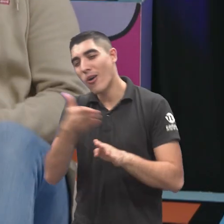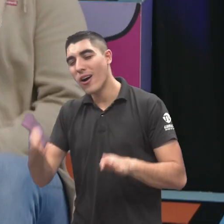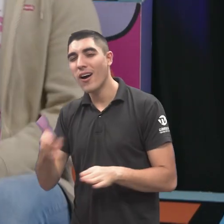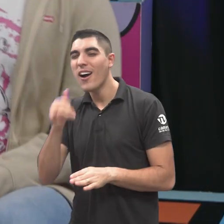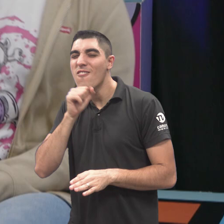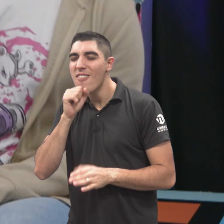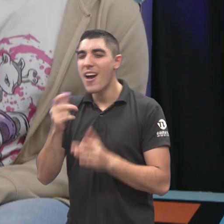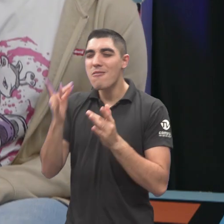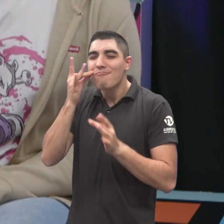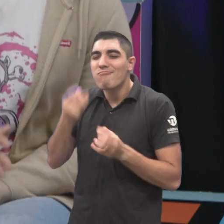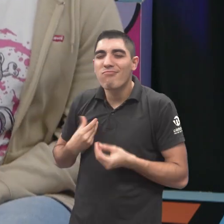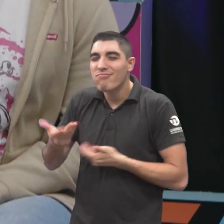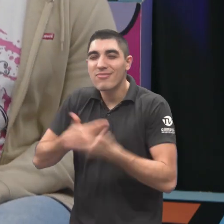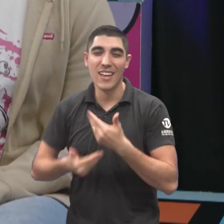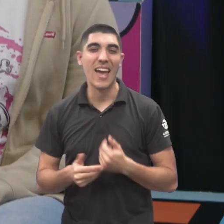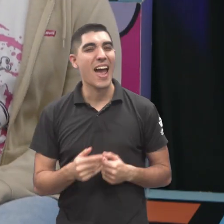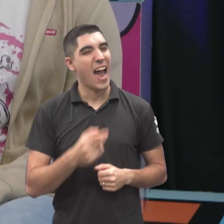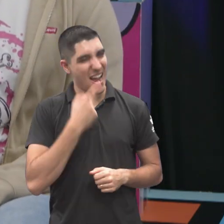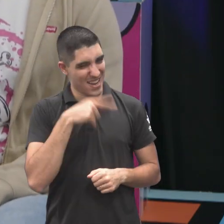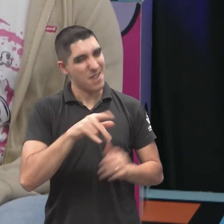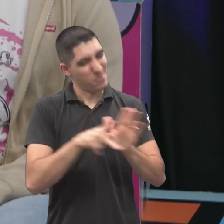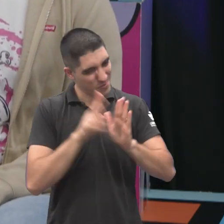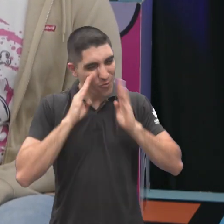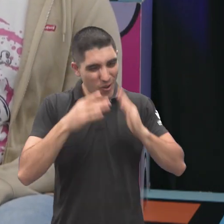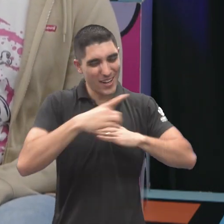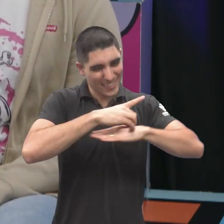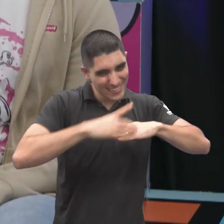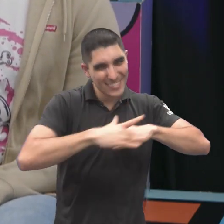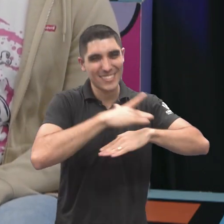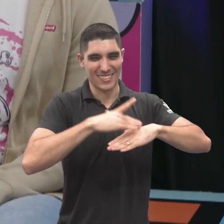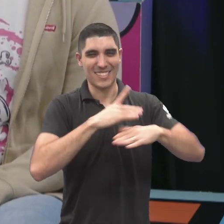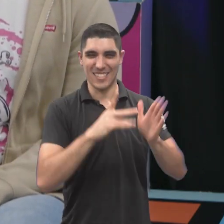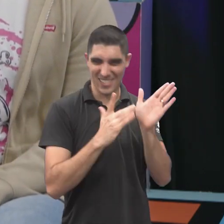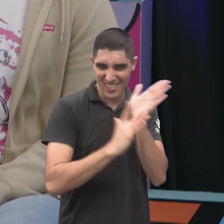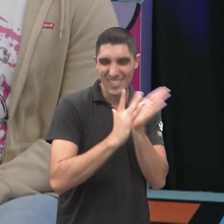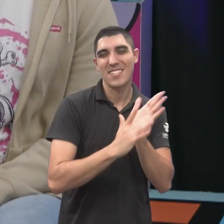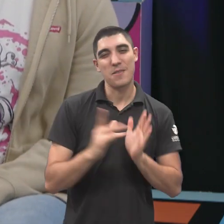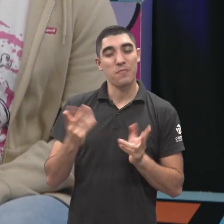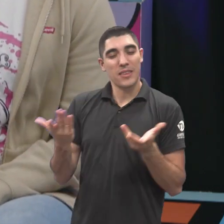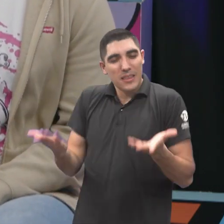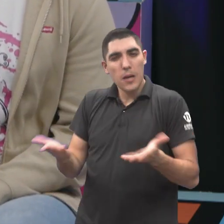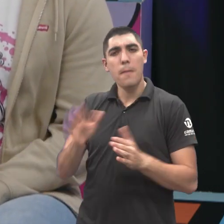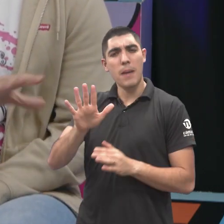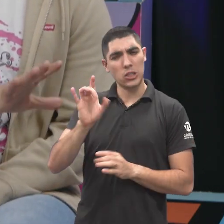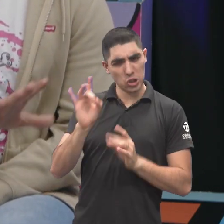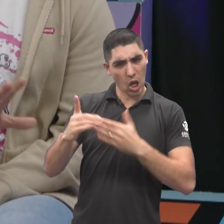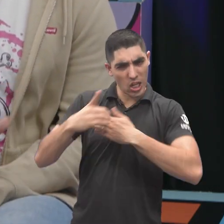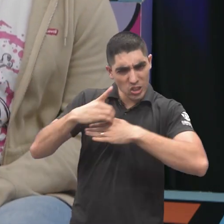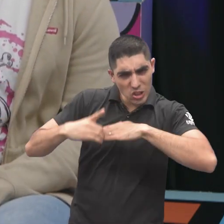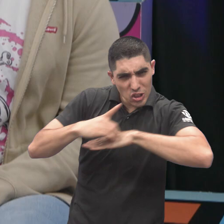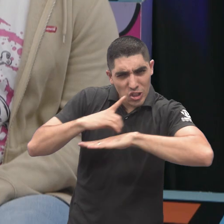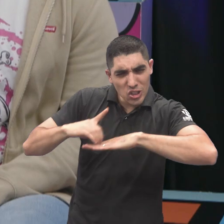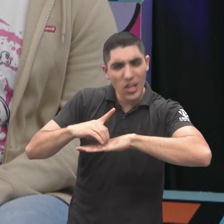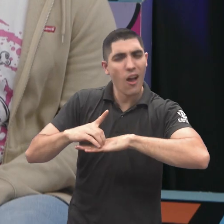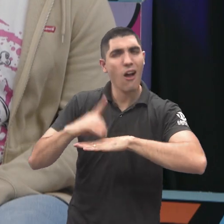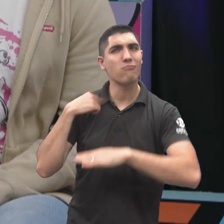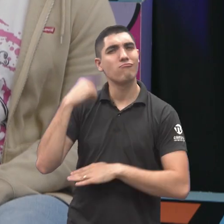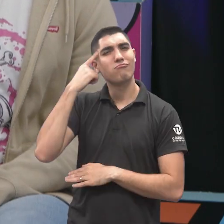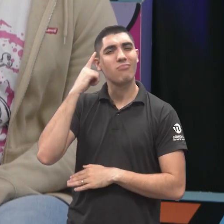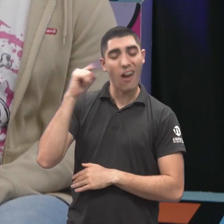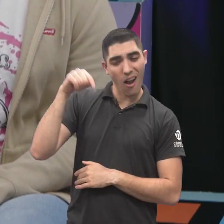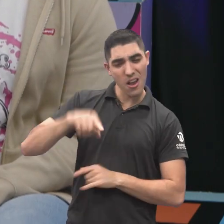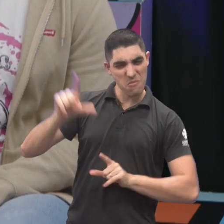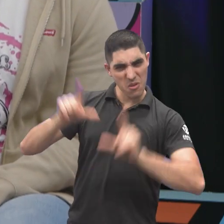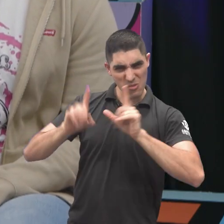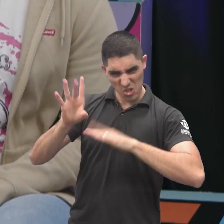Aqui é digital, né? Não tem jeito. A gente já está consumindo as telas cada vez de uma maneira digital, mas é só digital. Um questionamento que veio aqui na escalada do programa, mas é